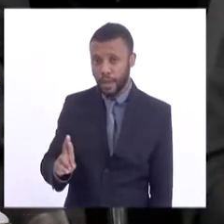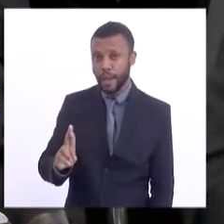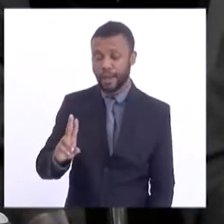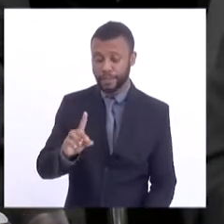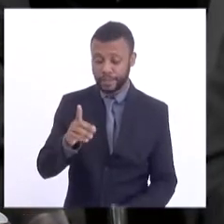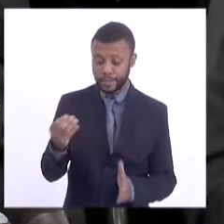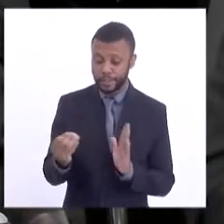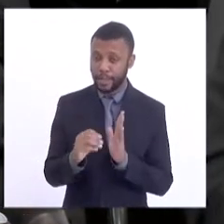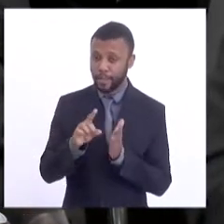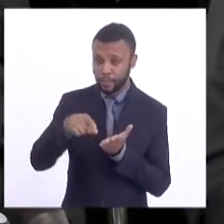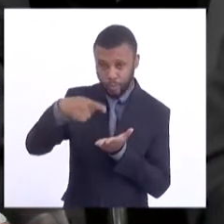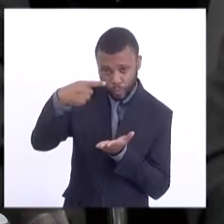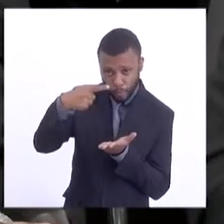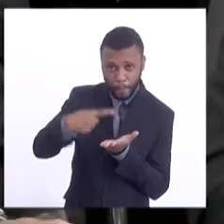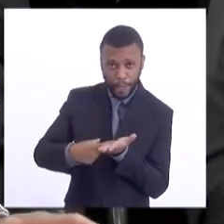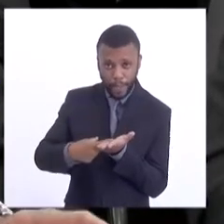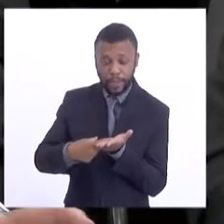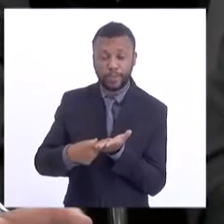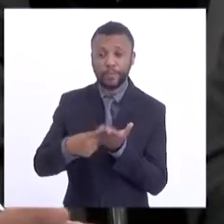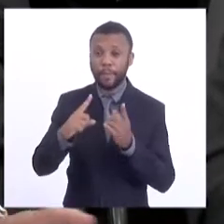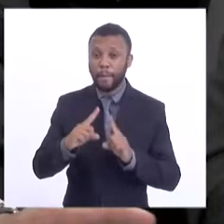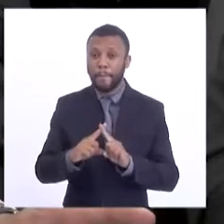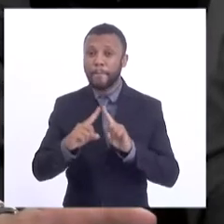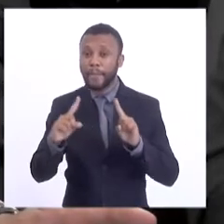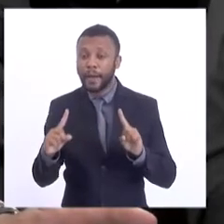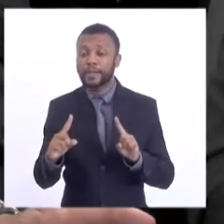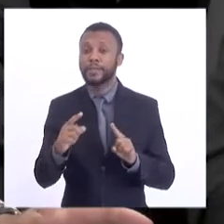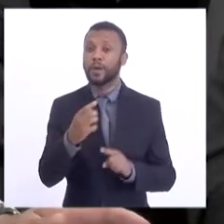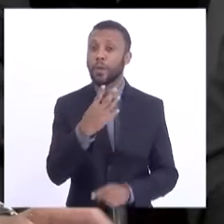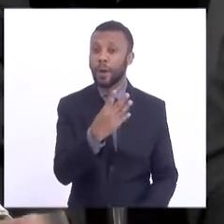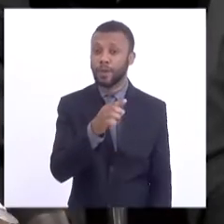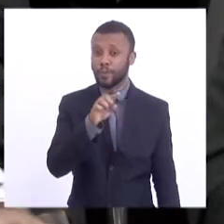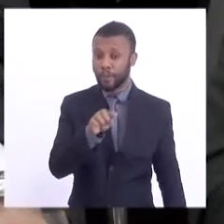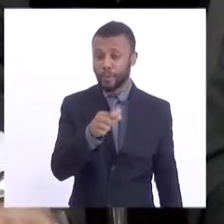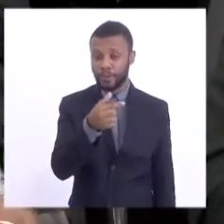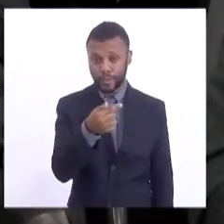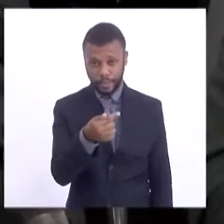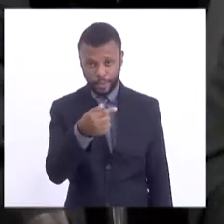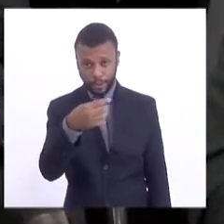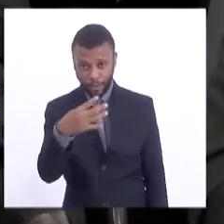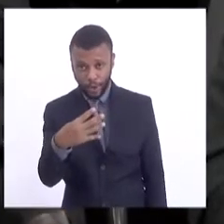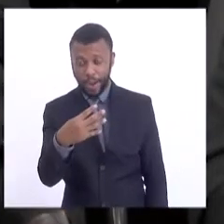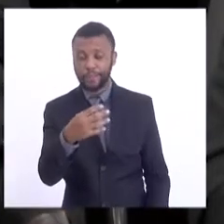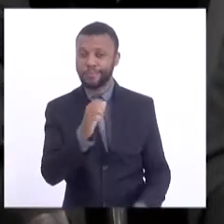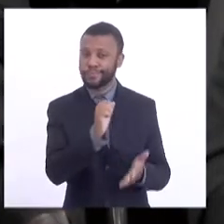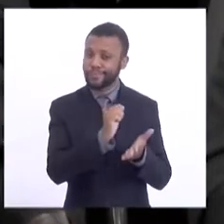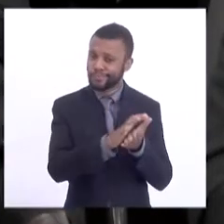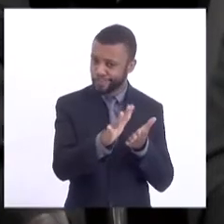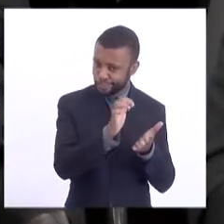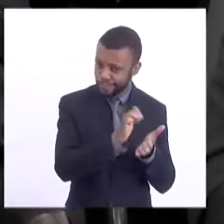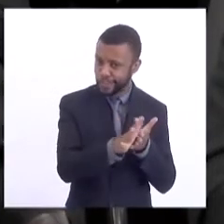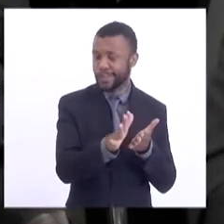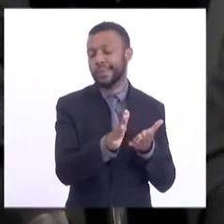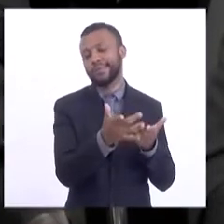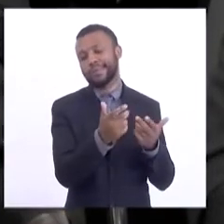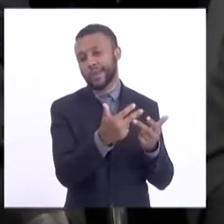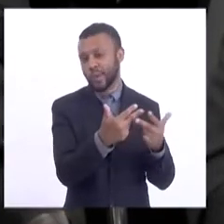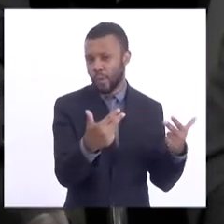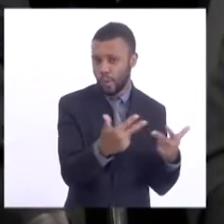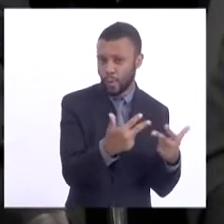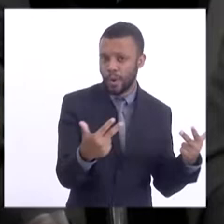seis vídeo projeto do Parque sendo 4.74 de despesas de capital e